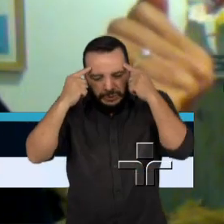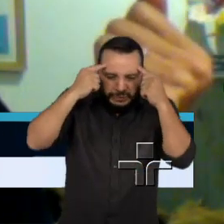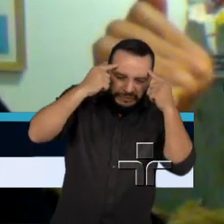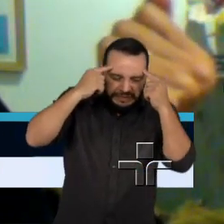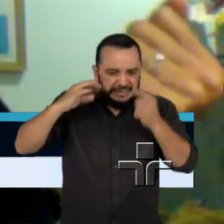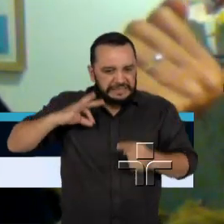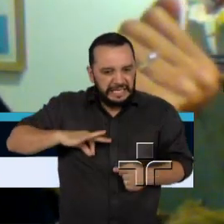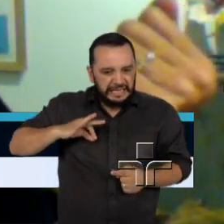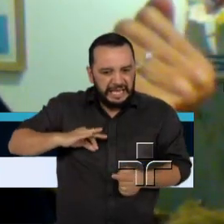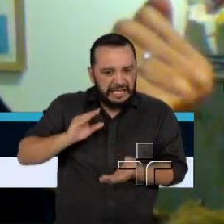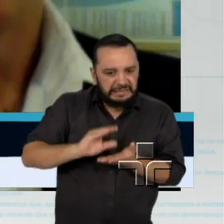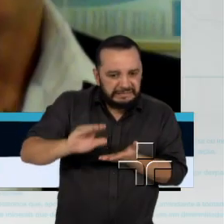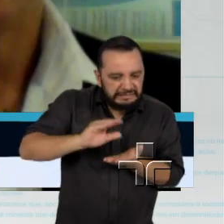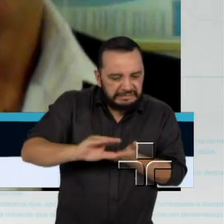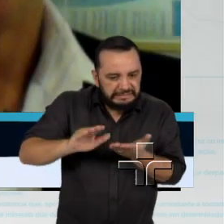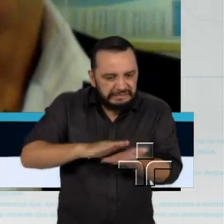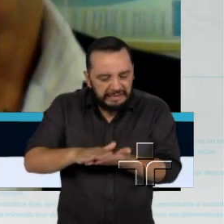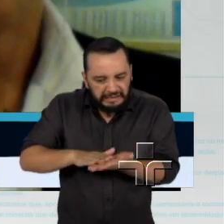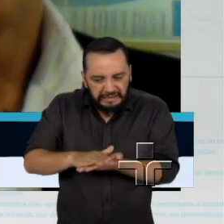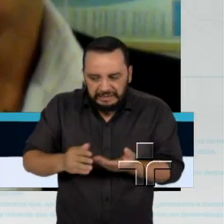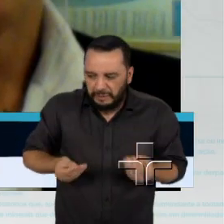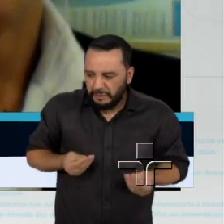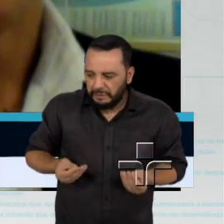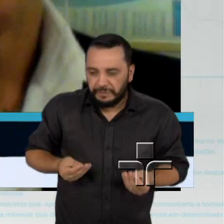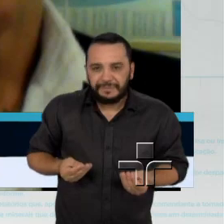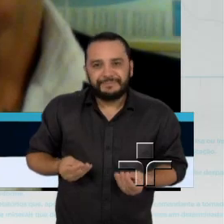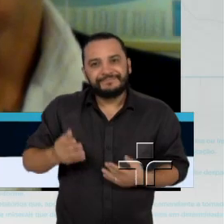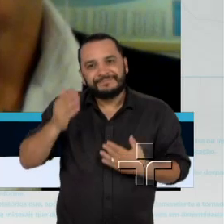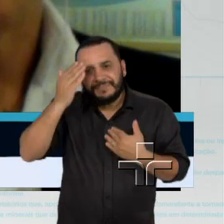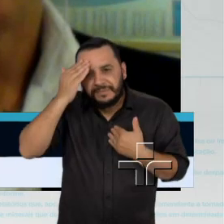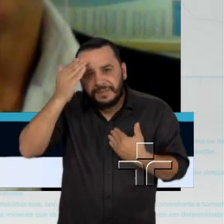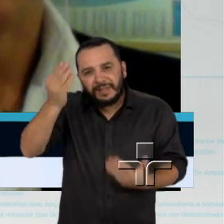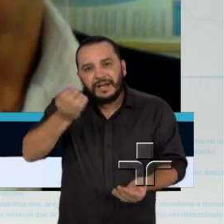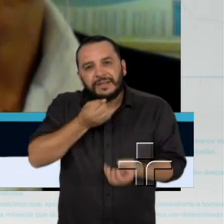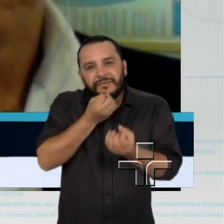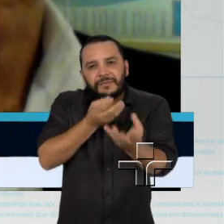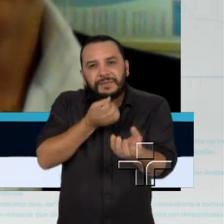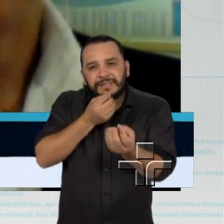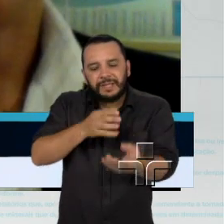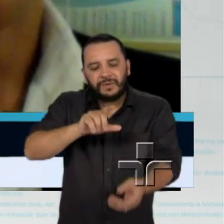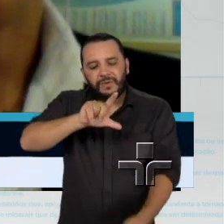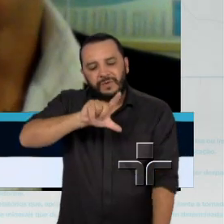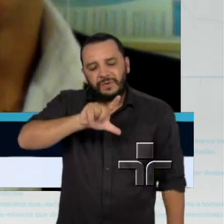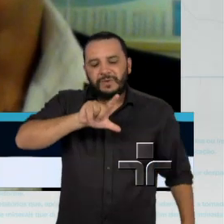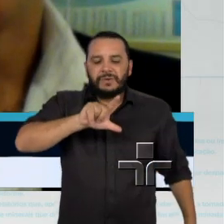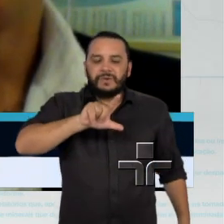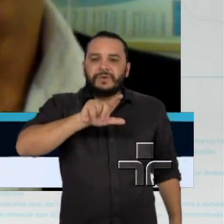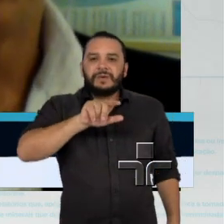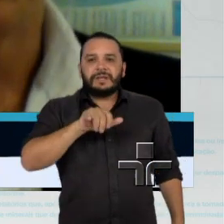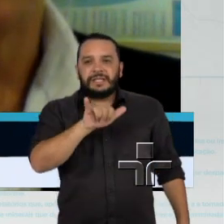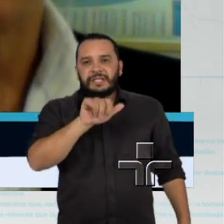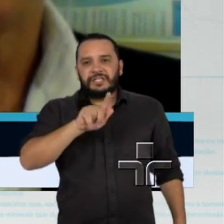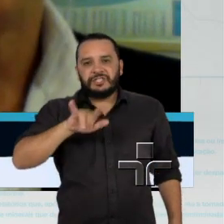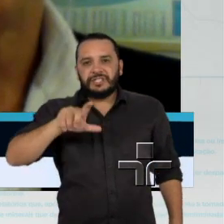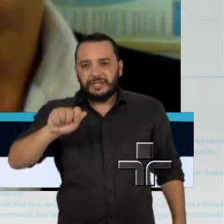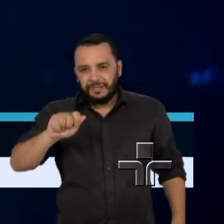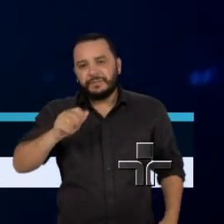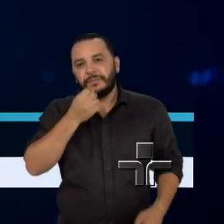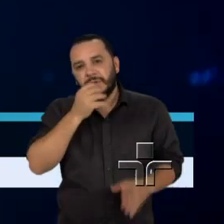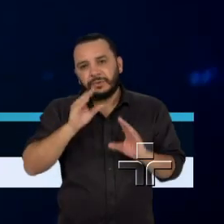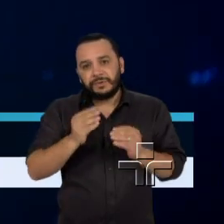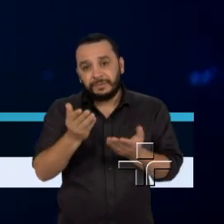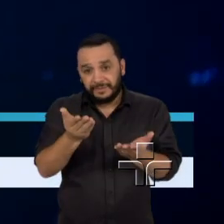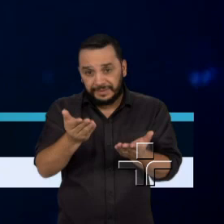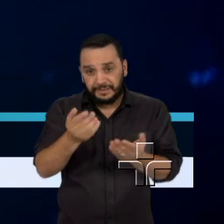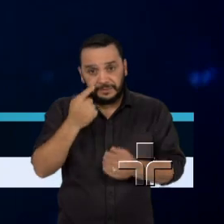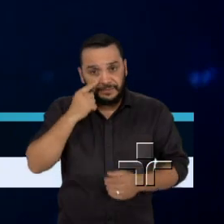ciência. Muito obrigada pelas informações, doutora Lígia, e boa noite para a senhora. Boa noite.